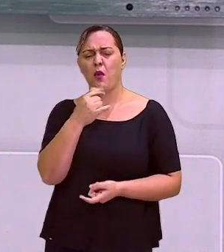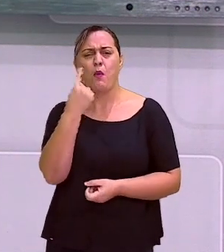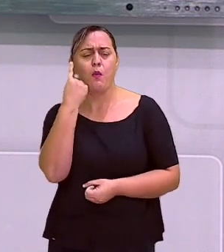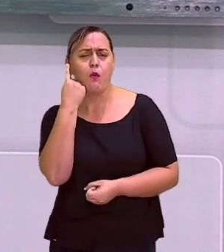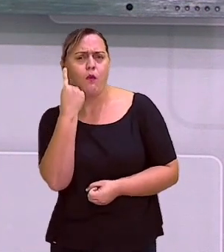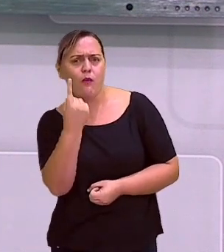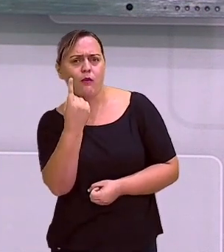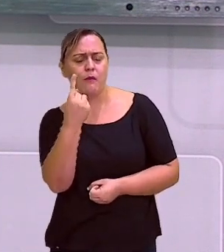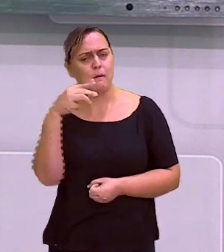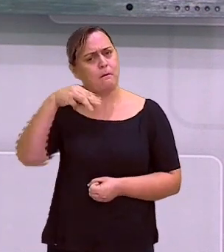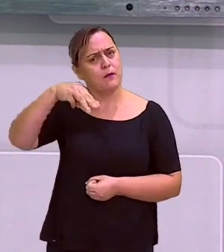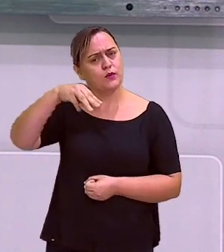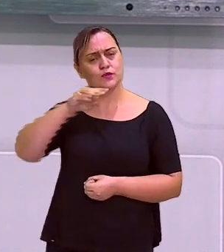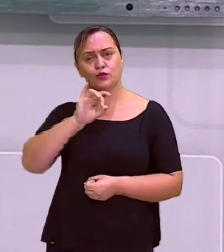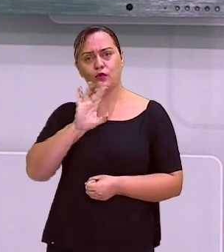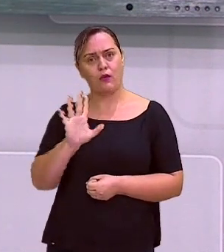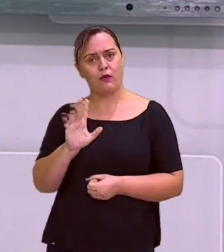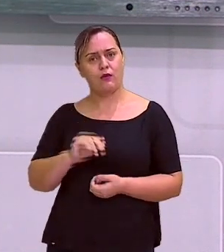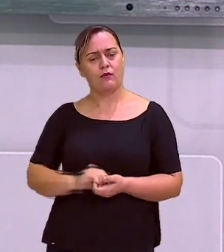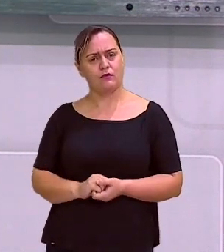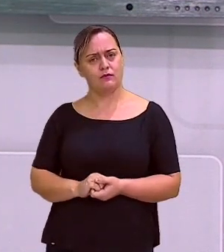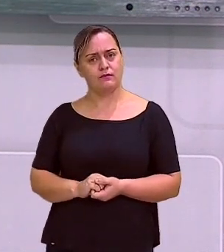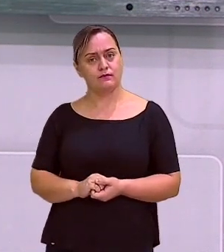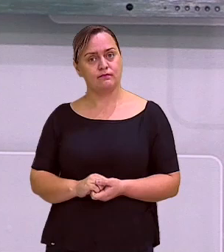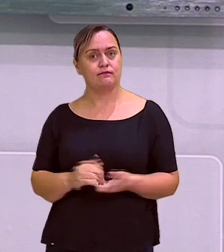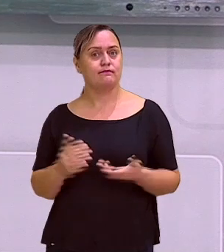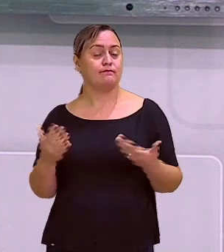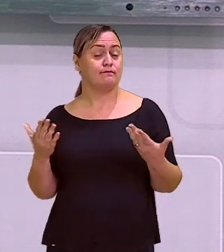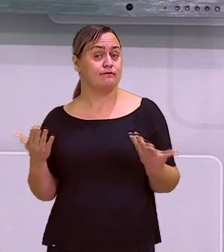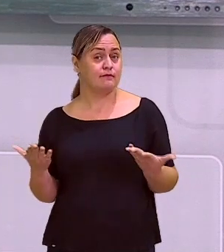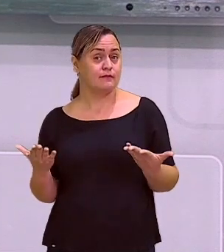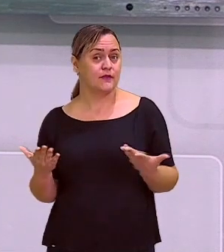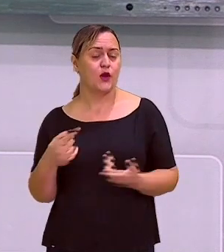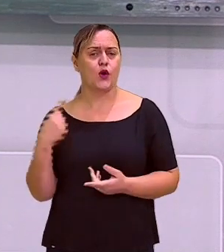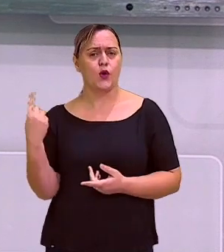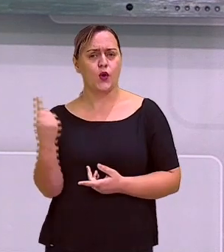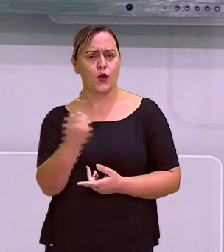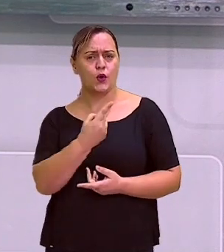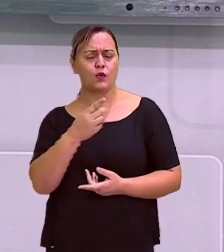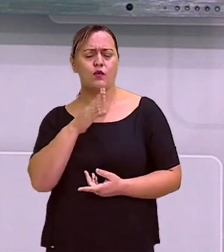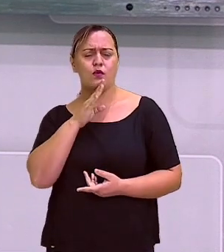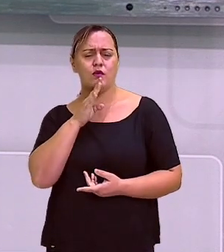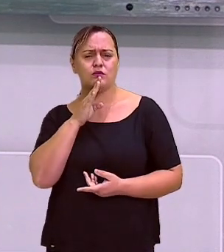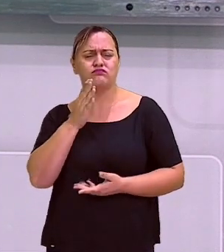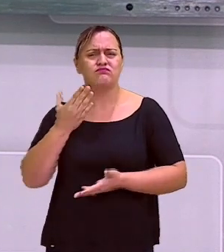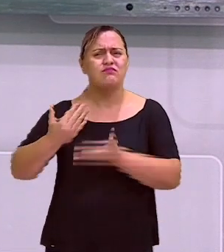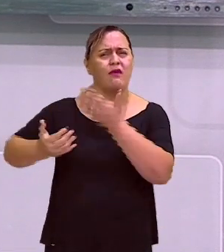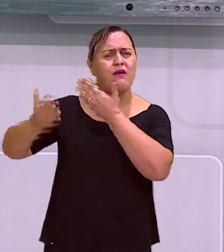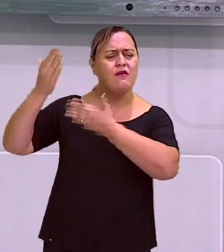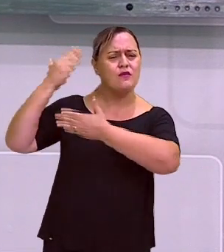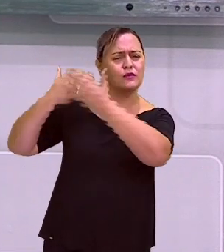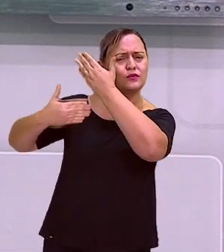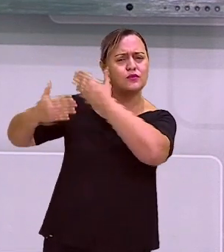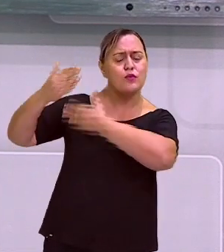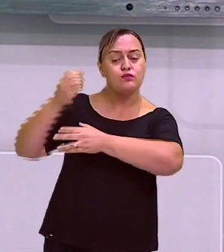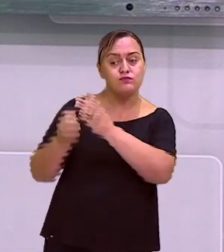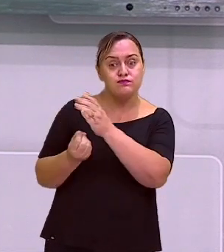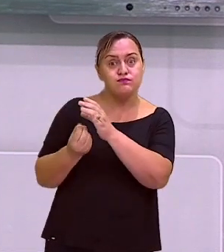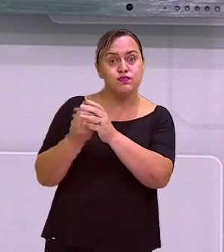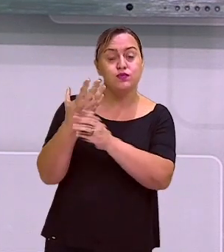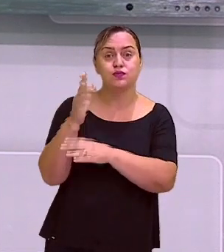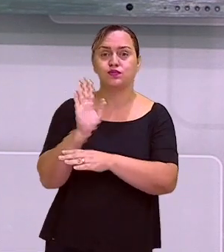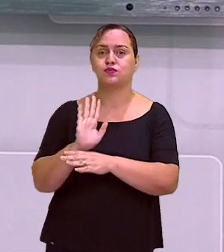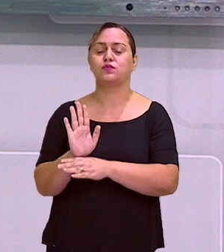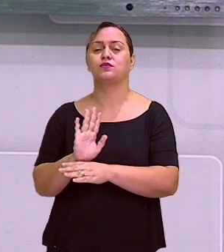professora, 1 minuto? Nós estamos falando do início do surgimento do cinema. Vamos juntos conhecer um pouquinho